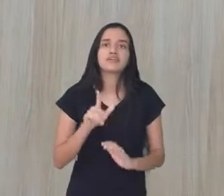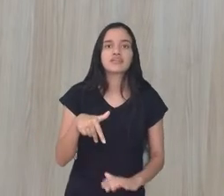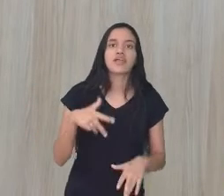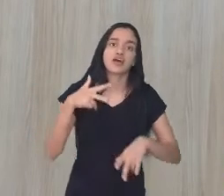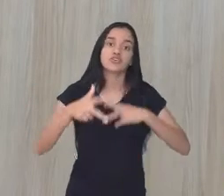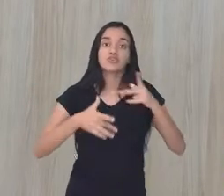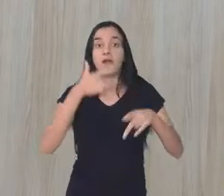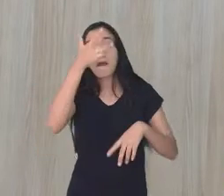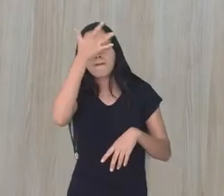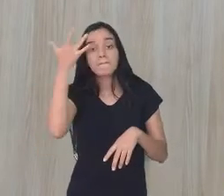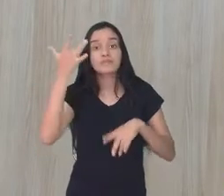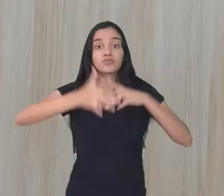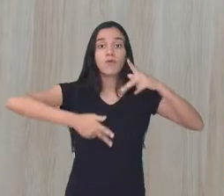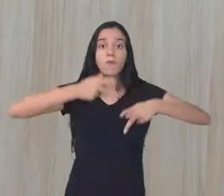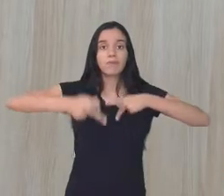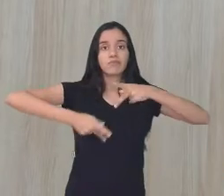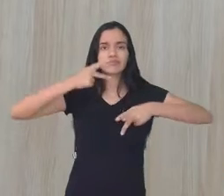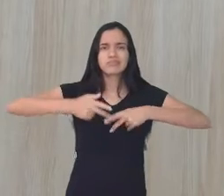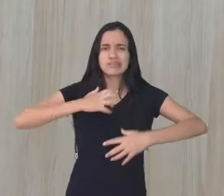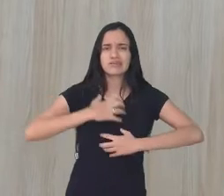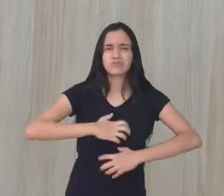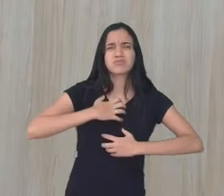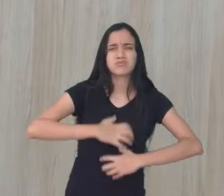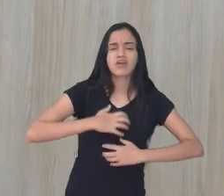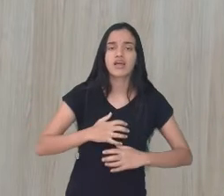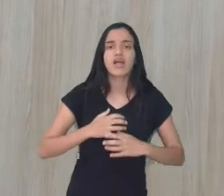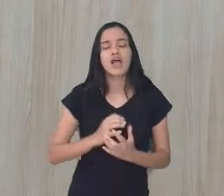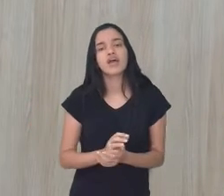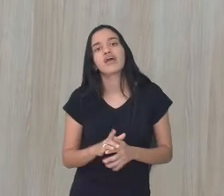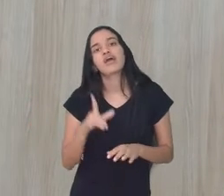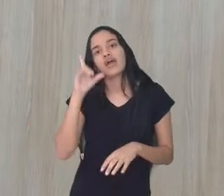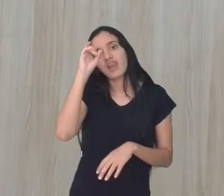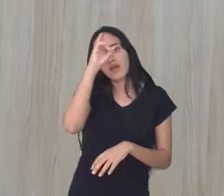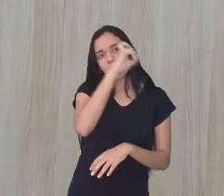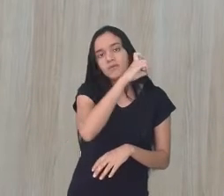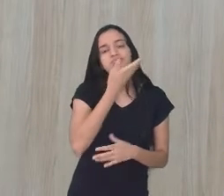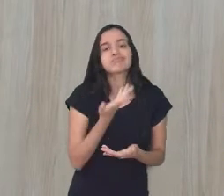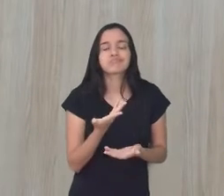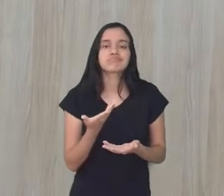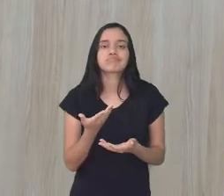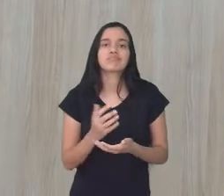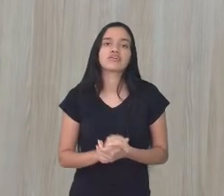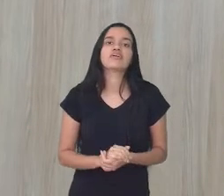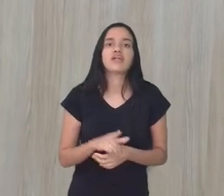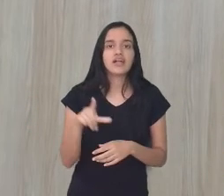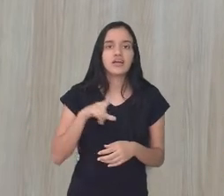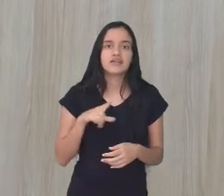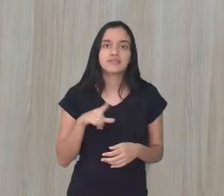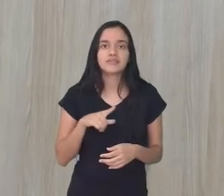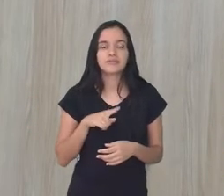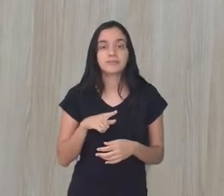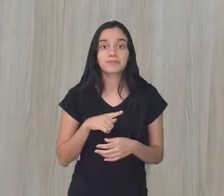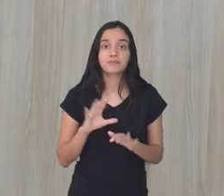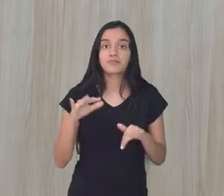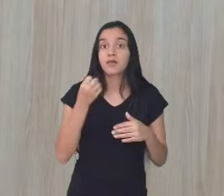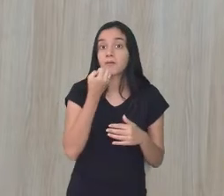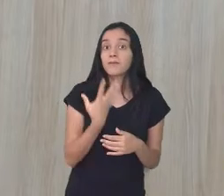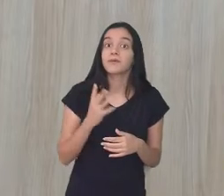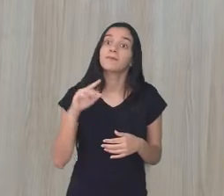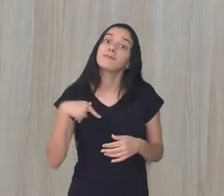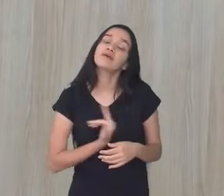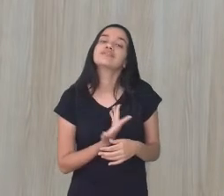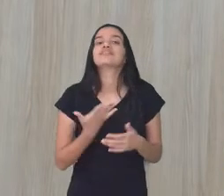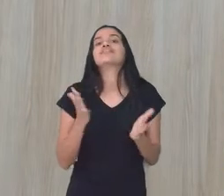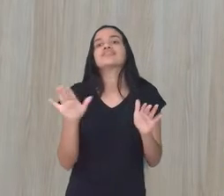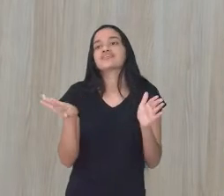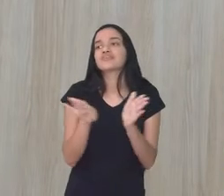das pessoas, da população, era bem complicado, né? Então, havia toda essa questão. Bom, mas a gente já está